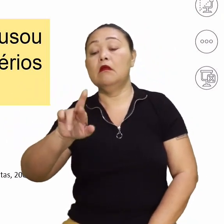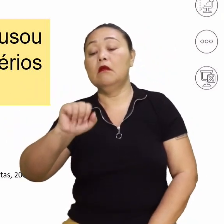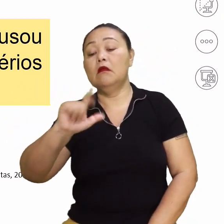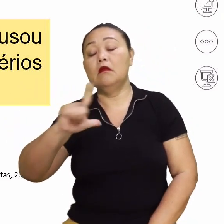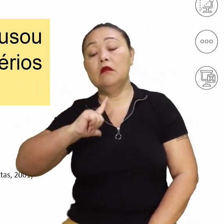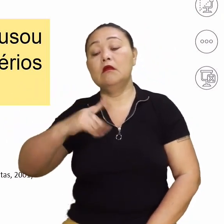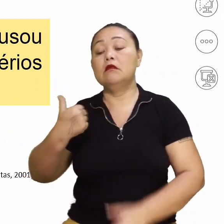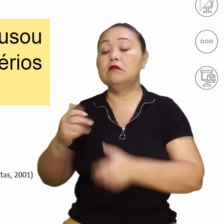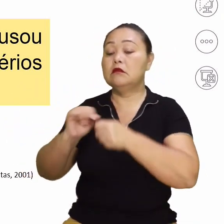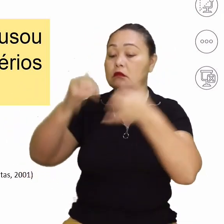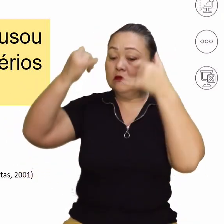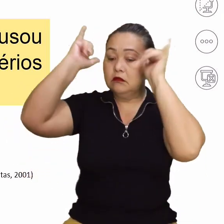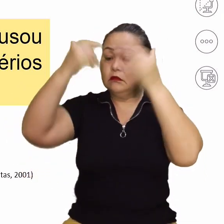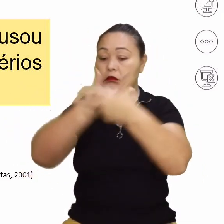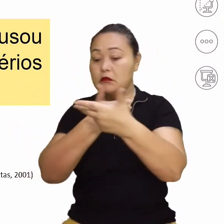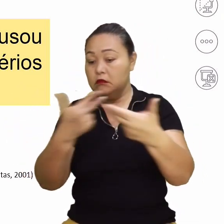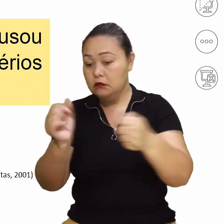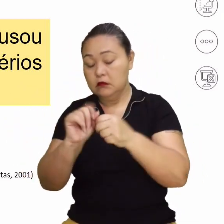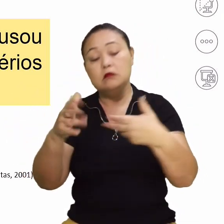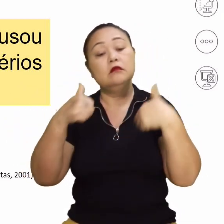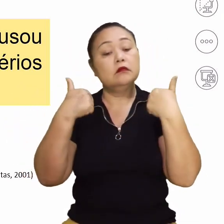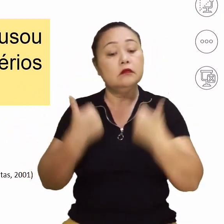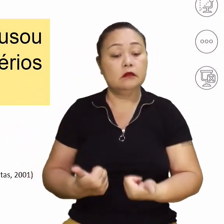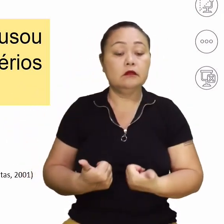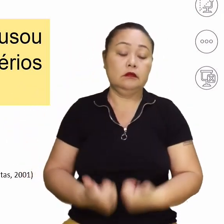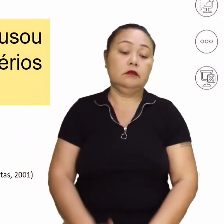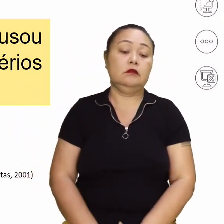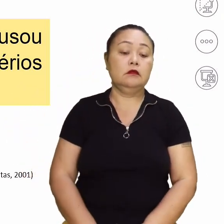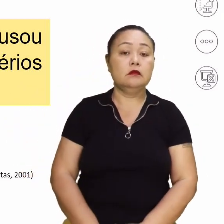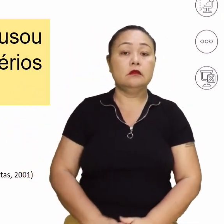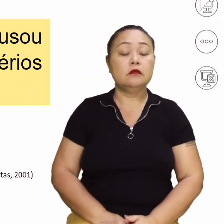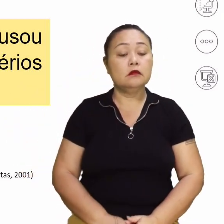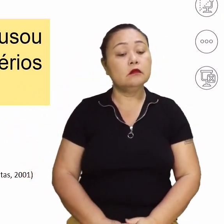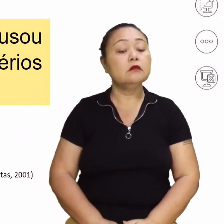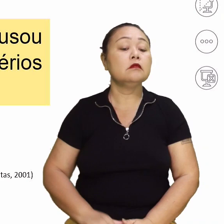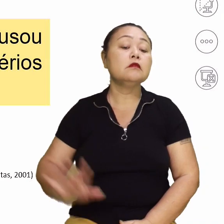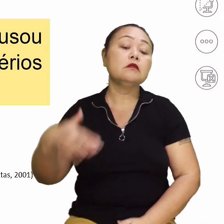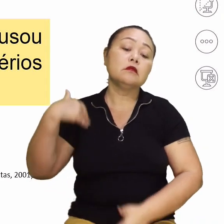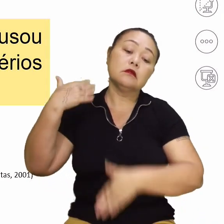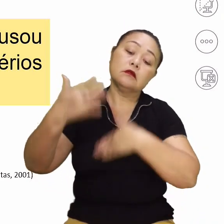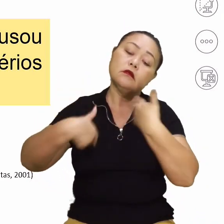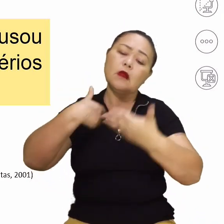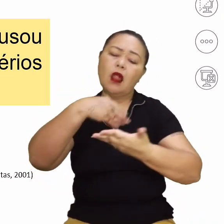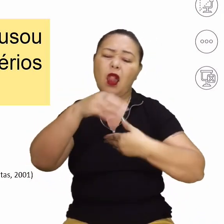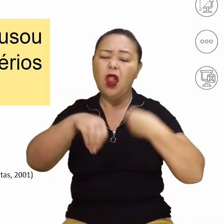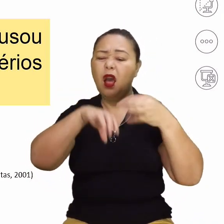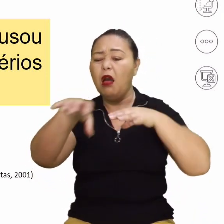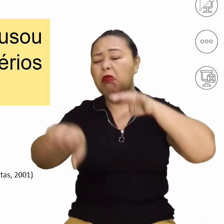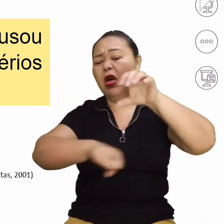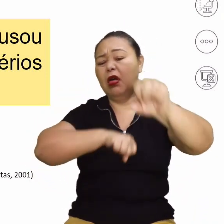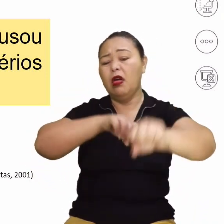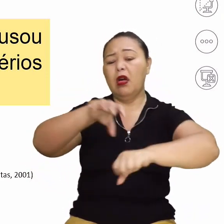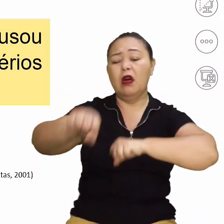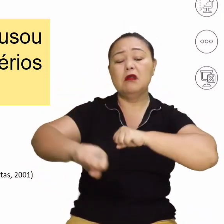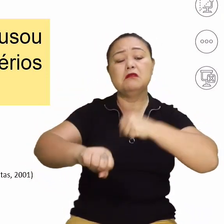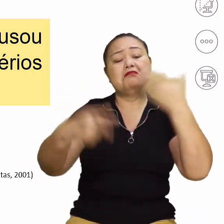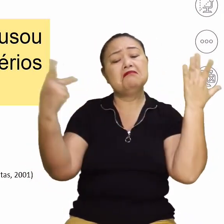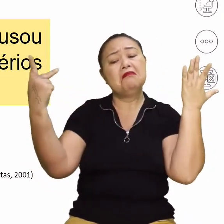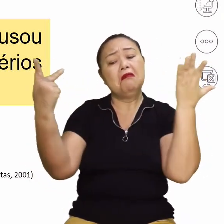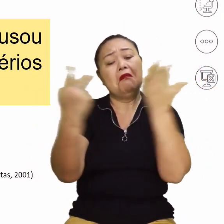trabalhando com Agropecuária e etc ok e o processo desordenado de ocupação